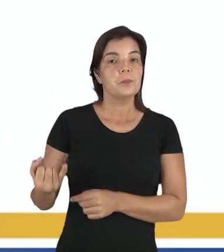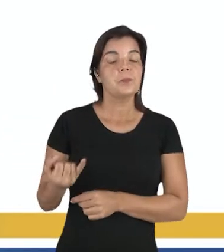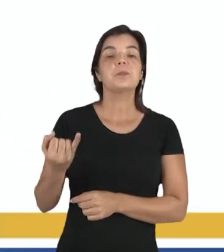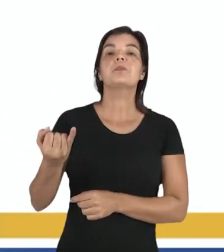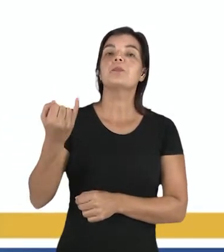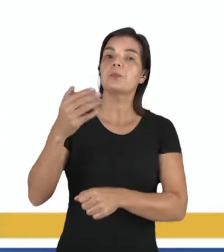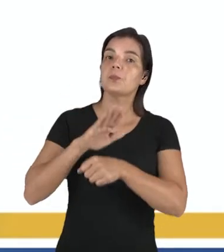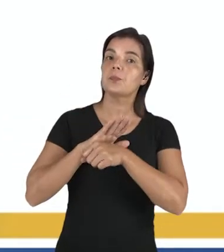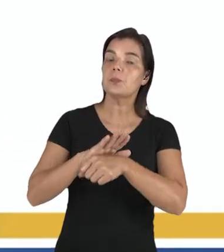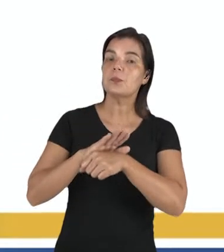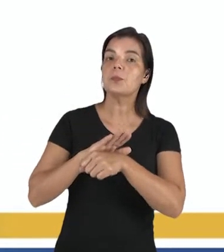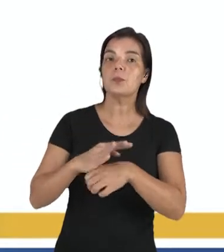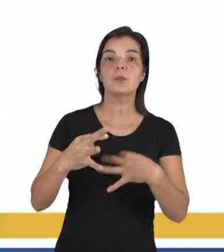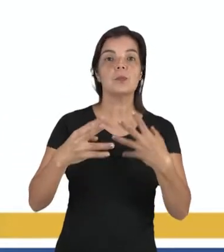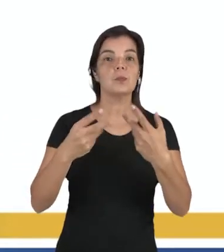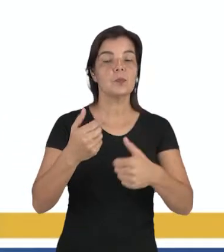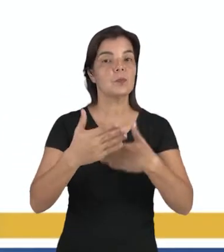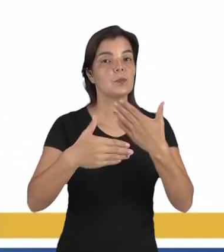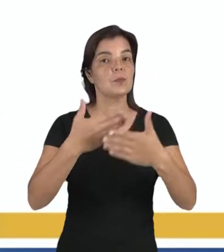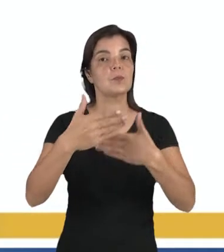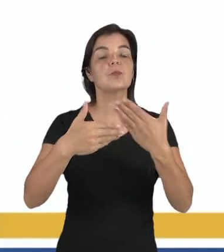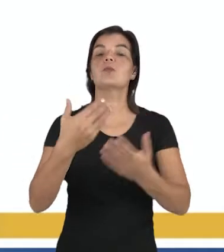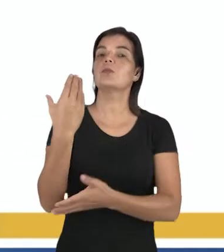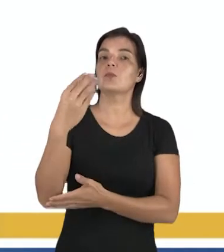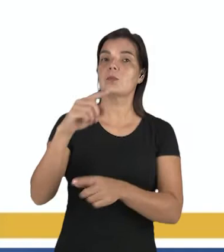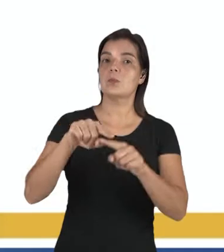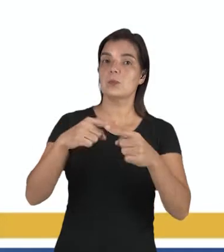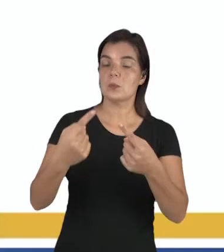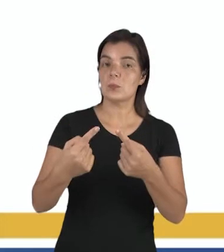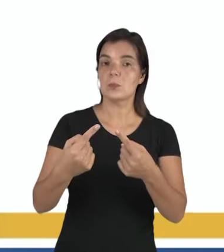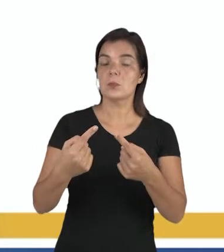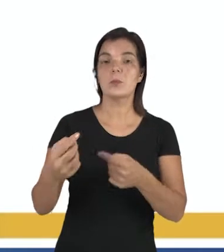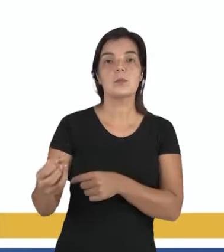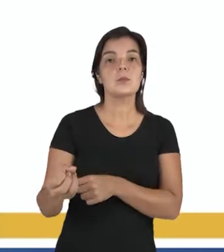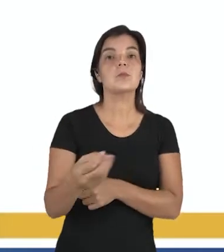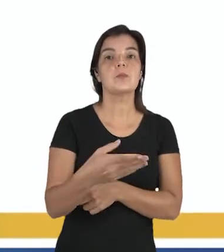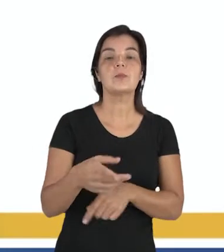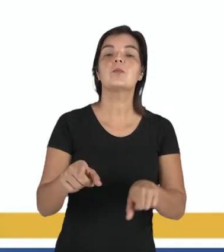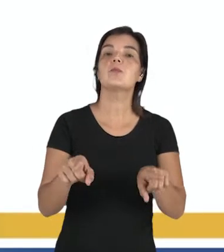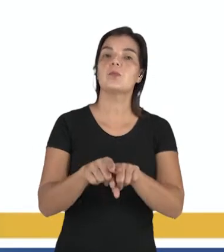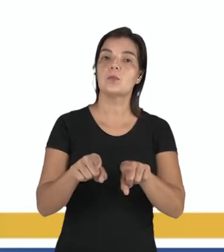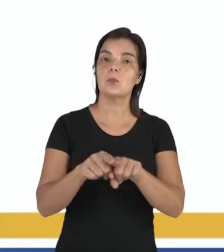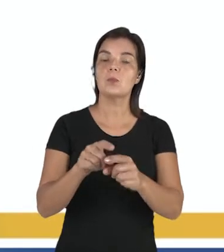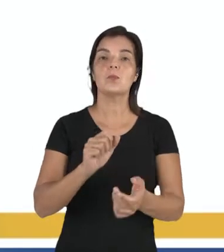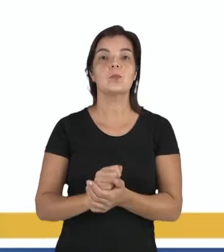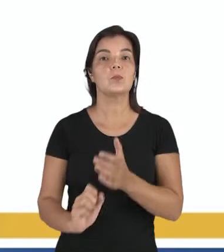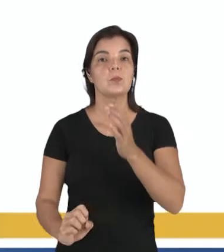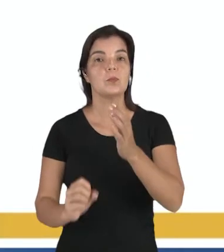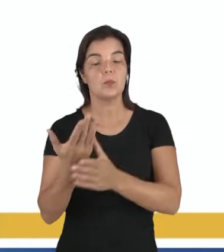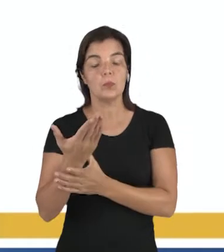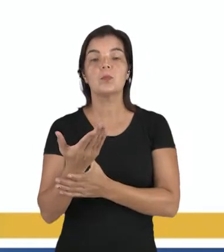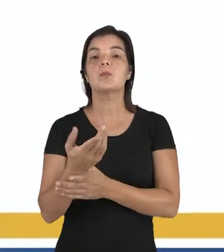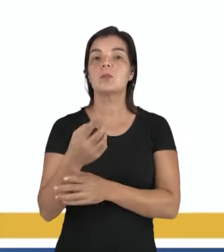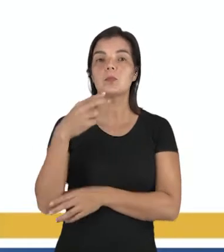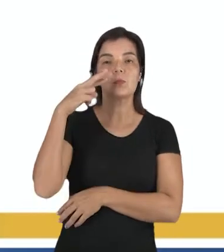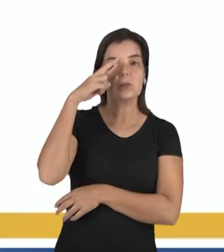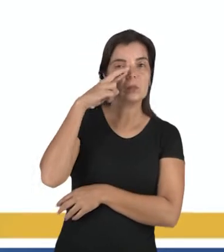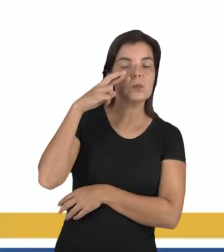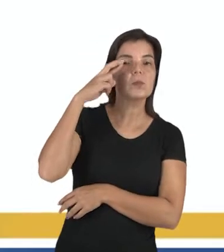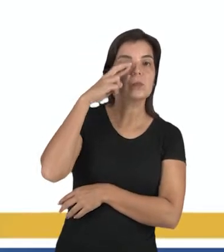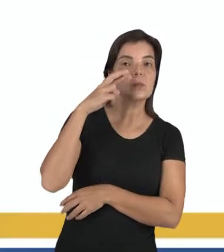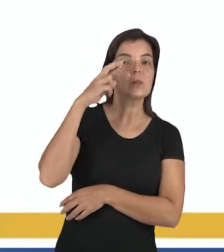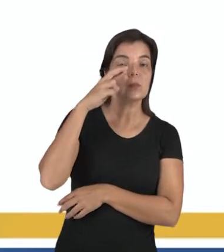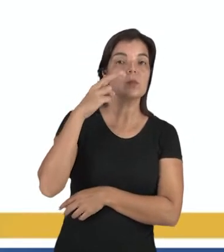Aristóteles, serve para todo o desenvolvimento da ciência, mas na ciência moderna, né, de que os fenômenos devem ser